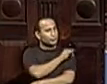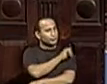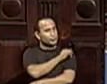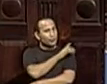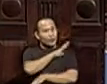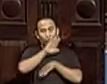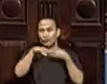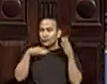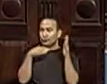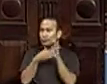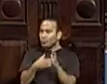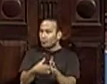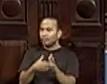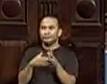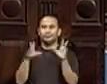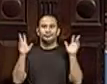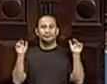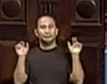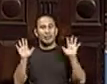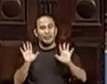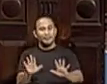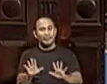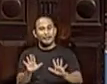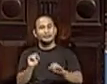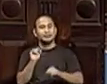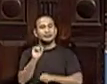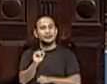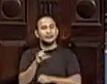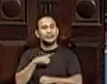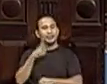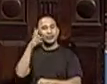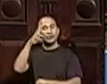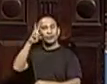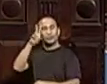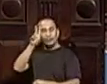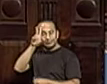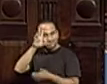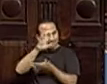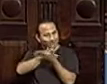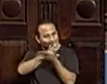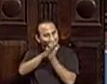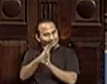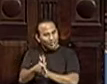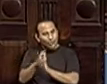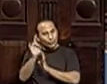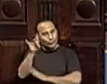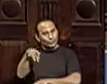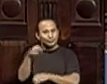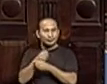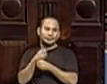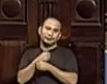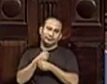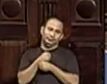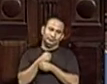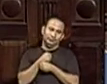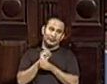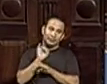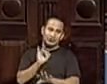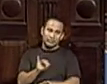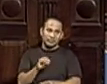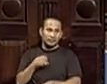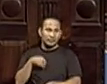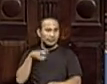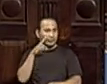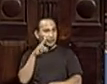em todos os aspectos, mas tem tido a sua história desgraçada nos últimos anos. Se nós imaginarmos